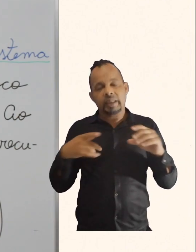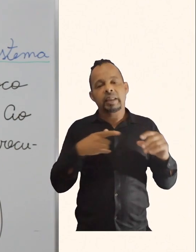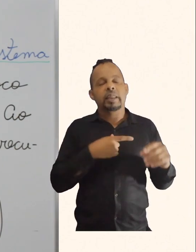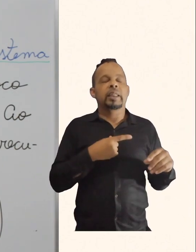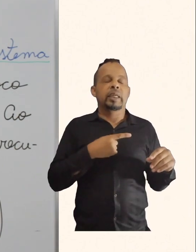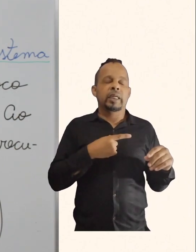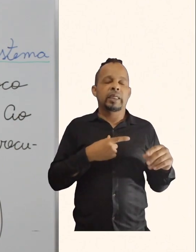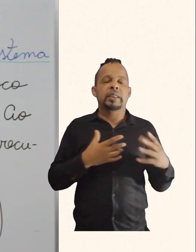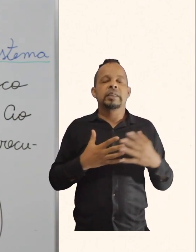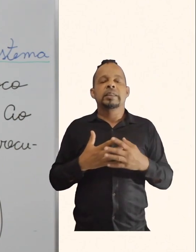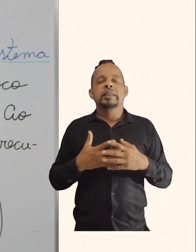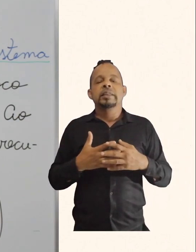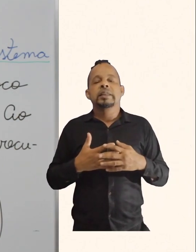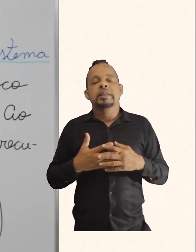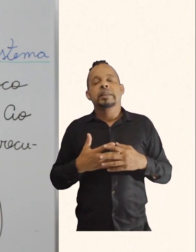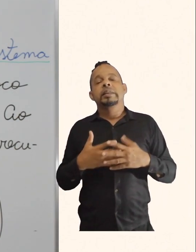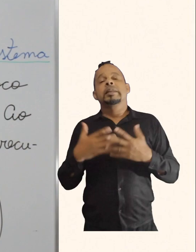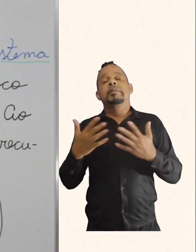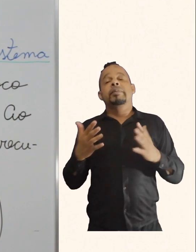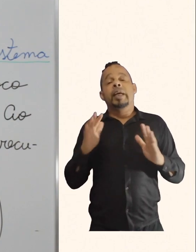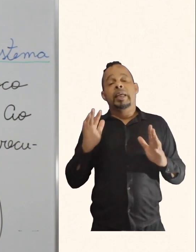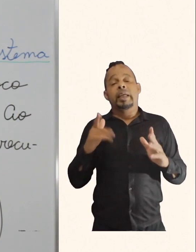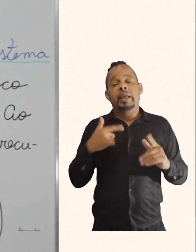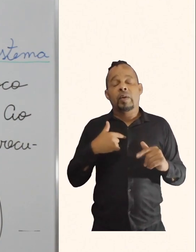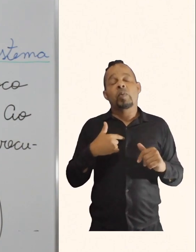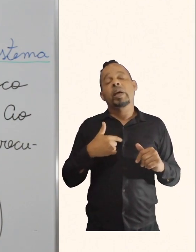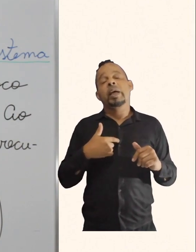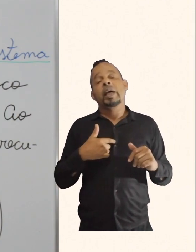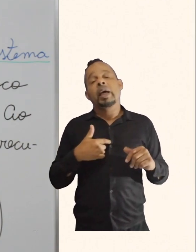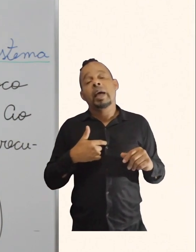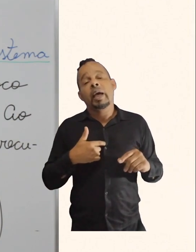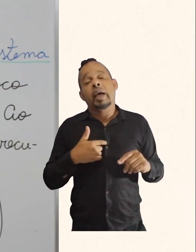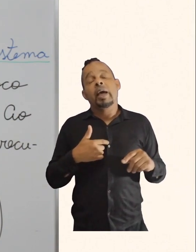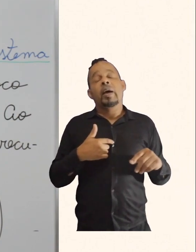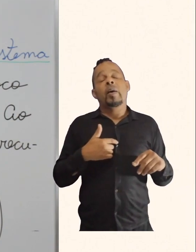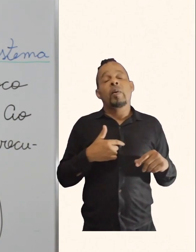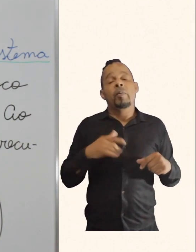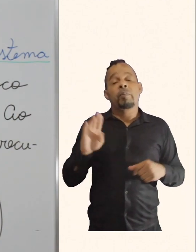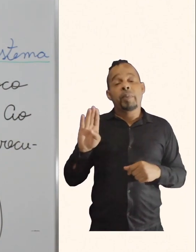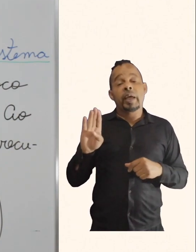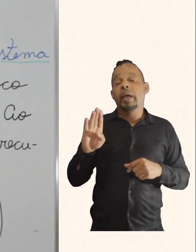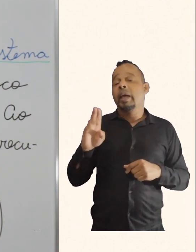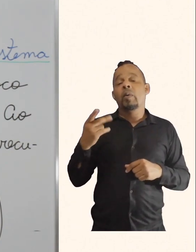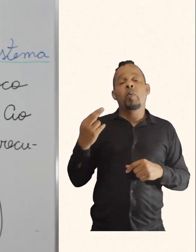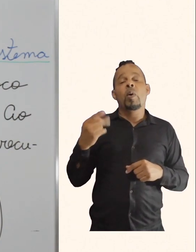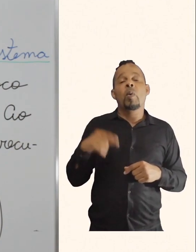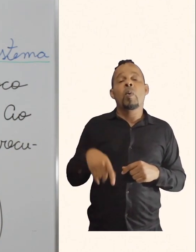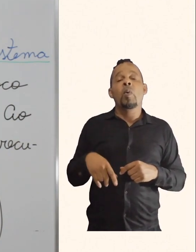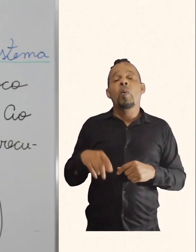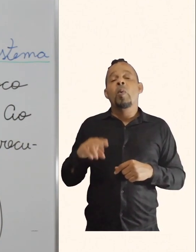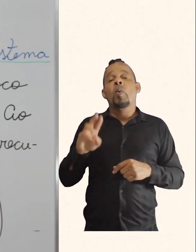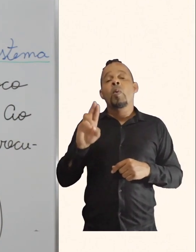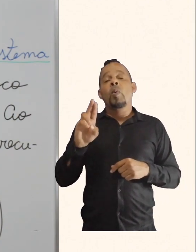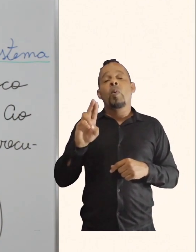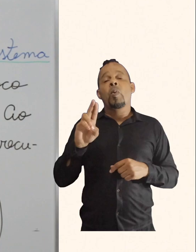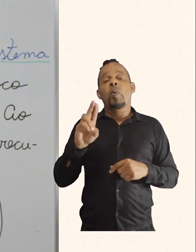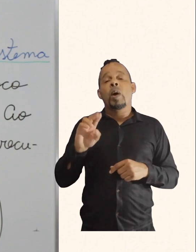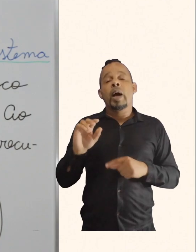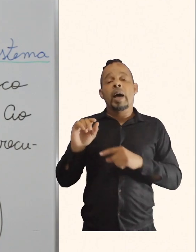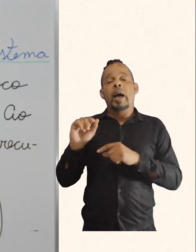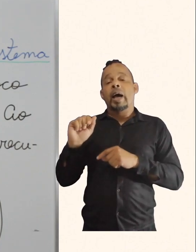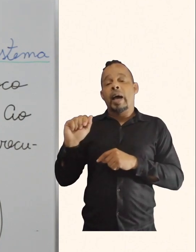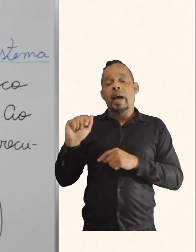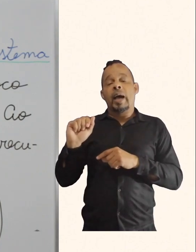forneci energia ao sistema, o B é o A mais ΔU. Beleza? É o que